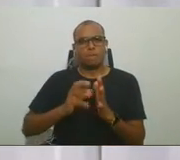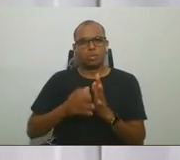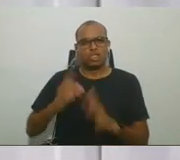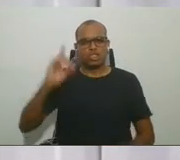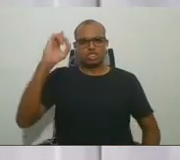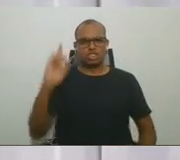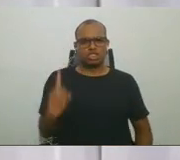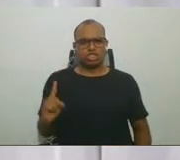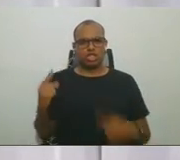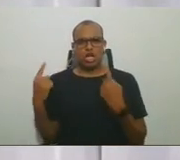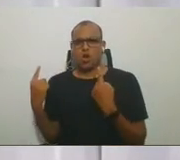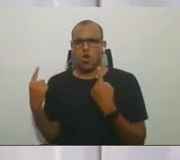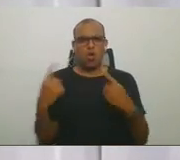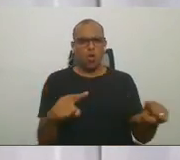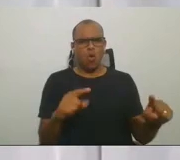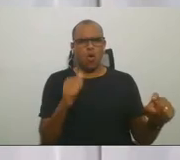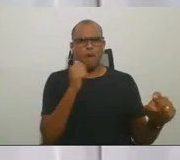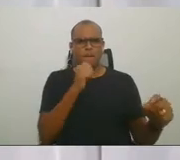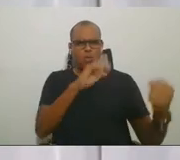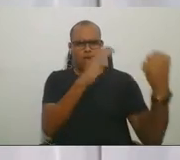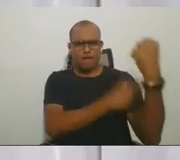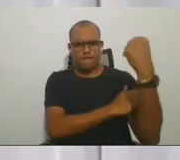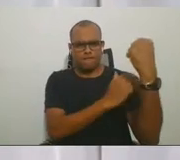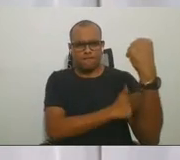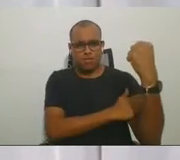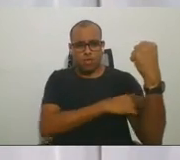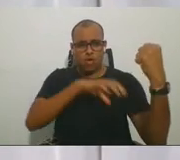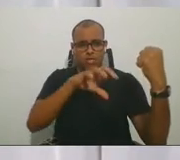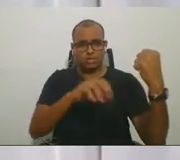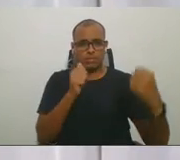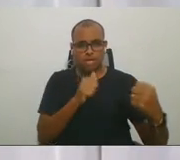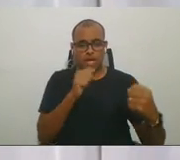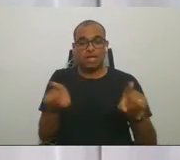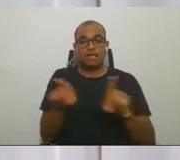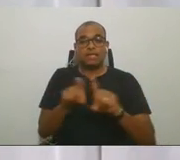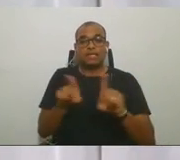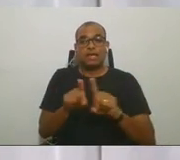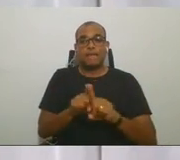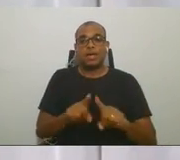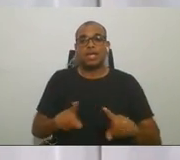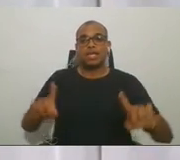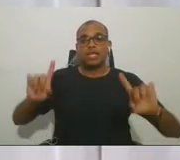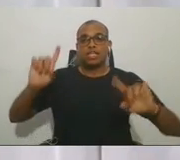contrárias ao feminismo e aos direitos das dissidências